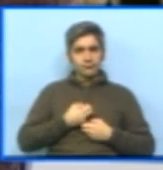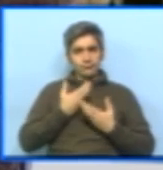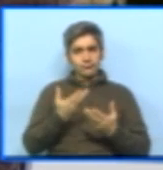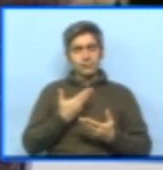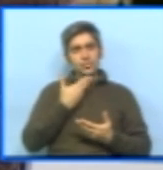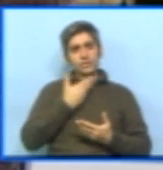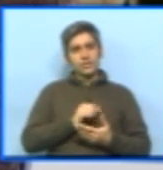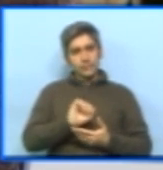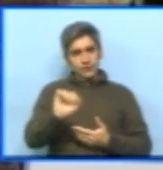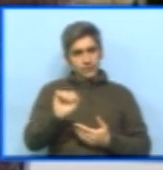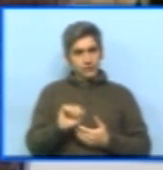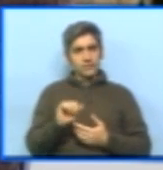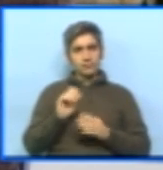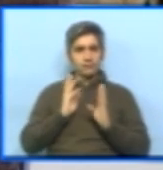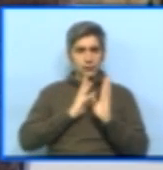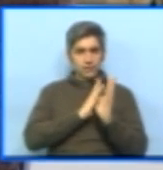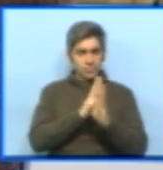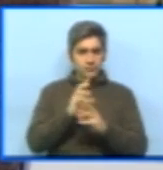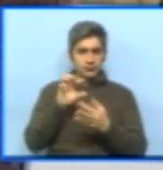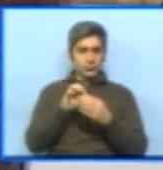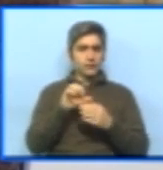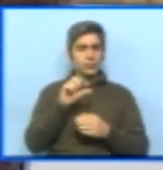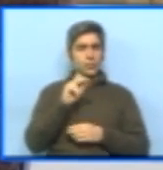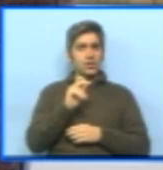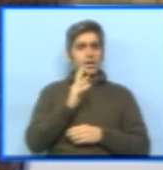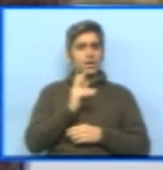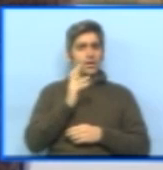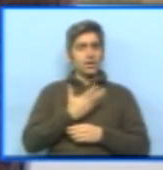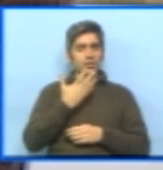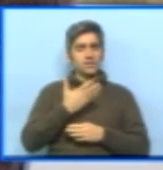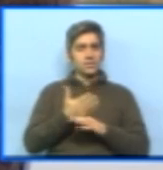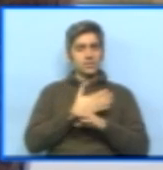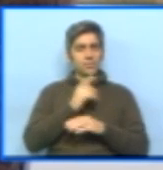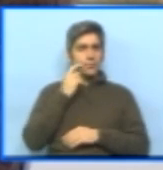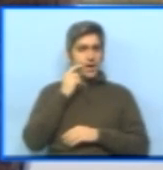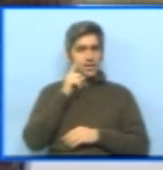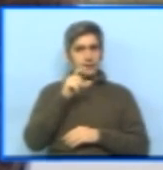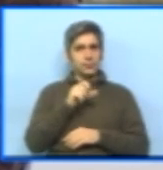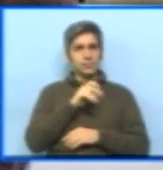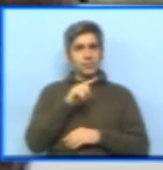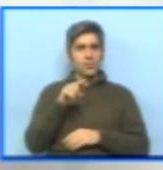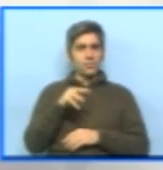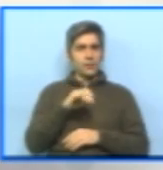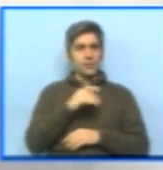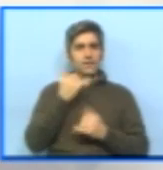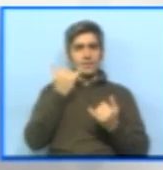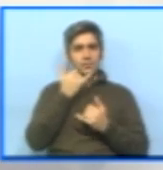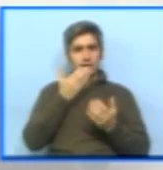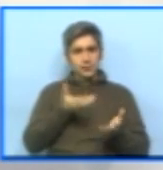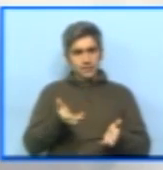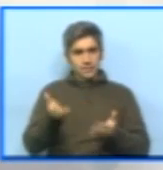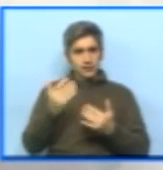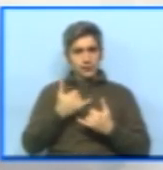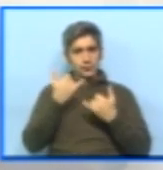experiência das romarias quaresmais que cada rancho de romeiros faz em São Miguel. Muito obrigado. Muito obrigado. E felicidades também para mais